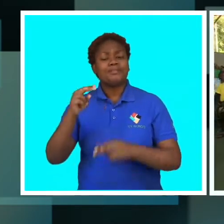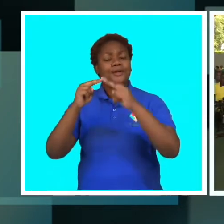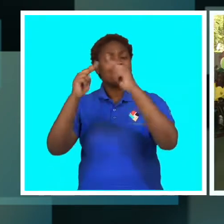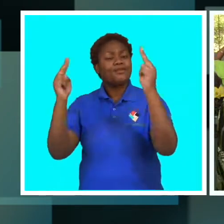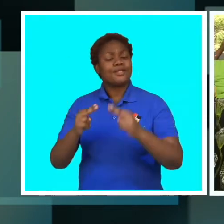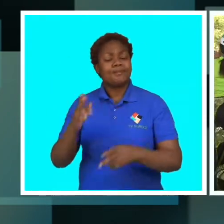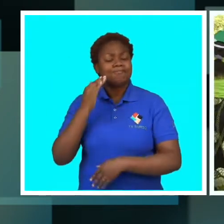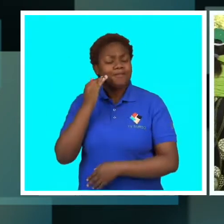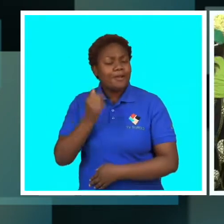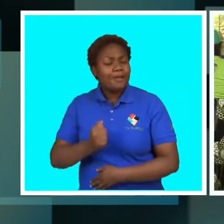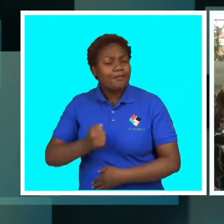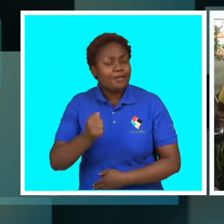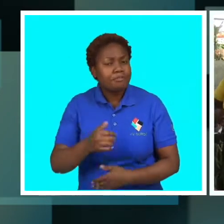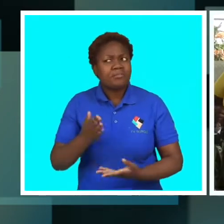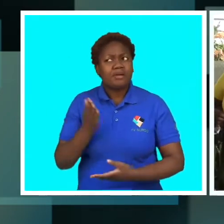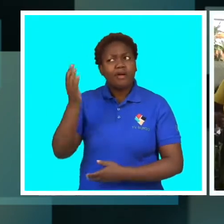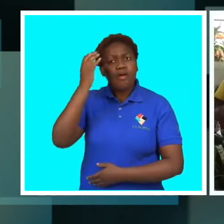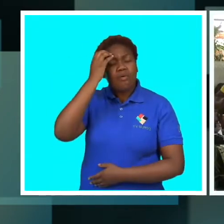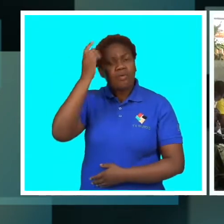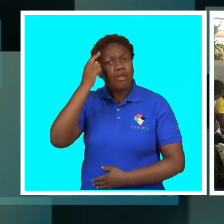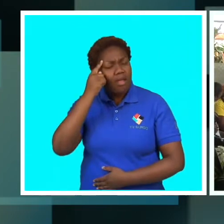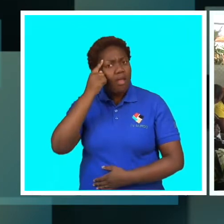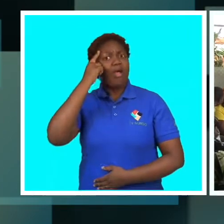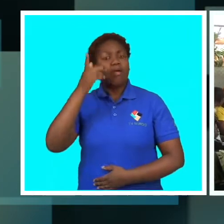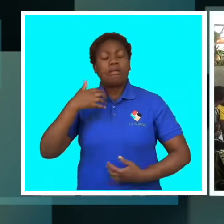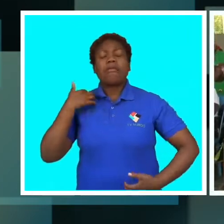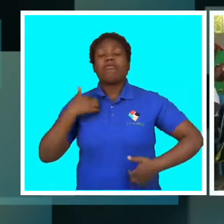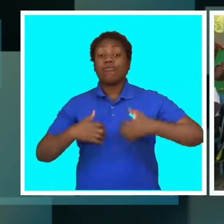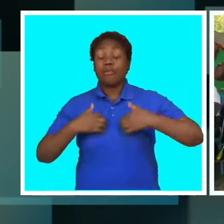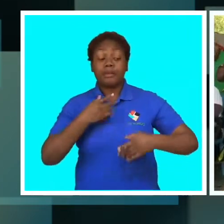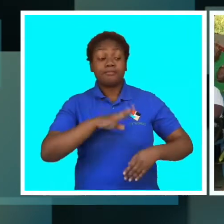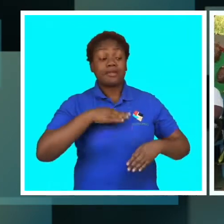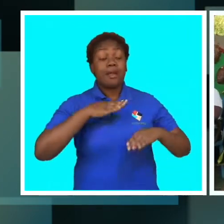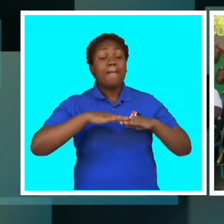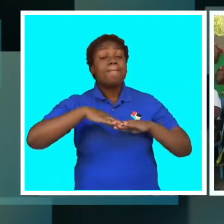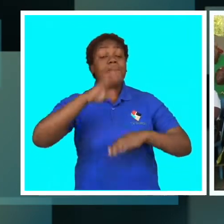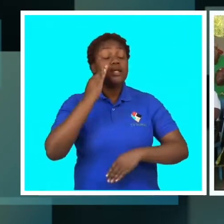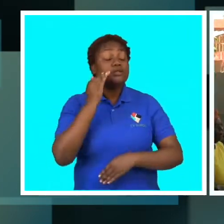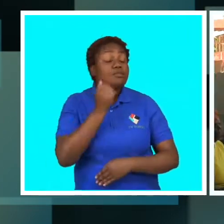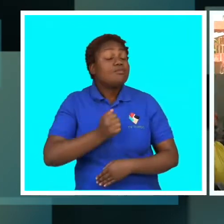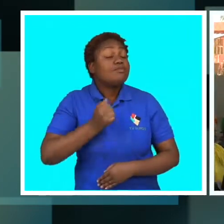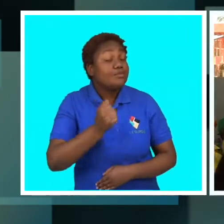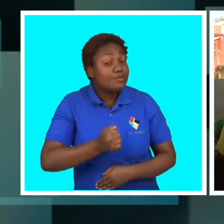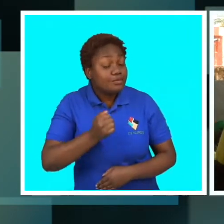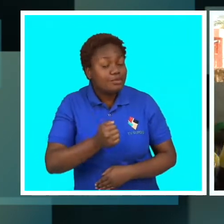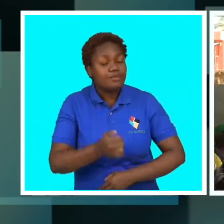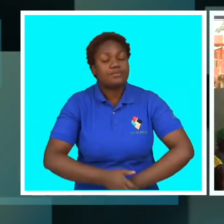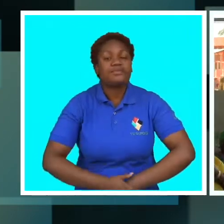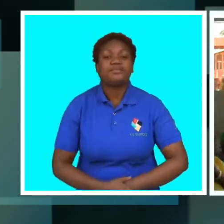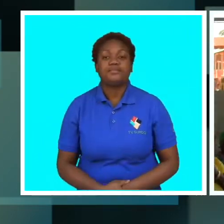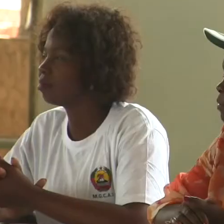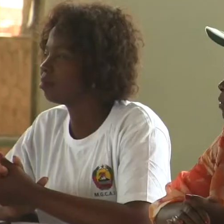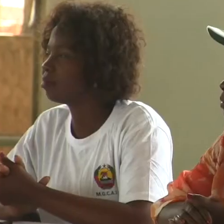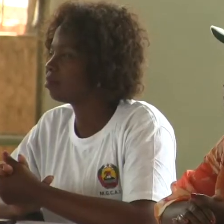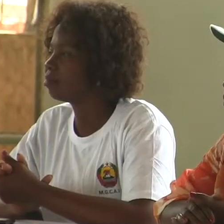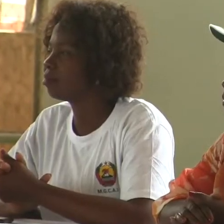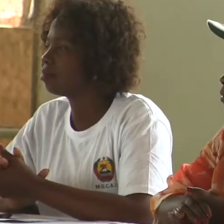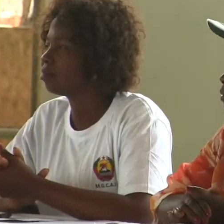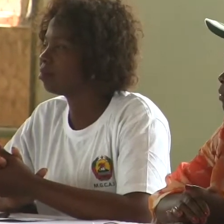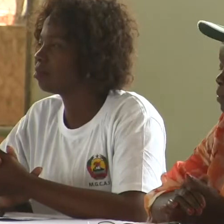da Pessoa Idosa, que se assinalou a 1 de outubro corrente, o governo e os idosos lembraram a necessidade de